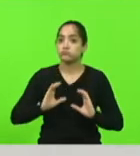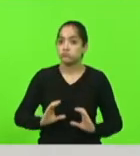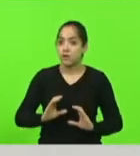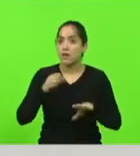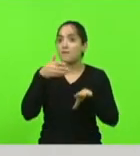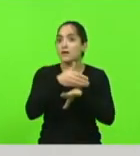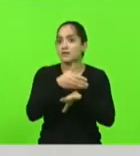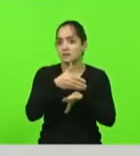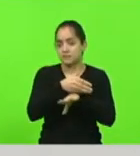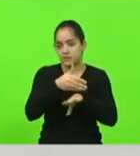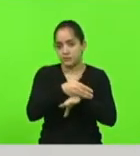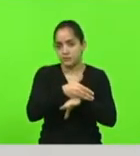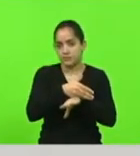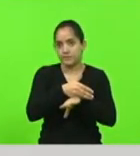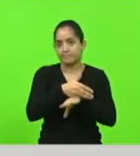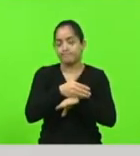participativa,